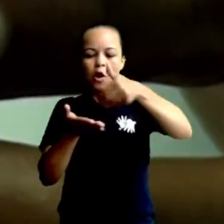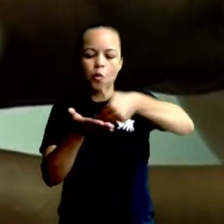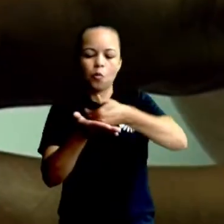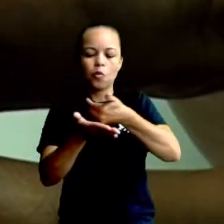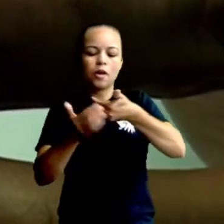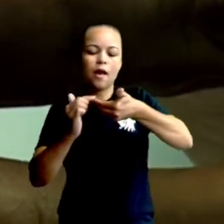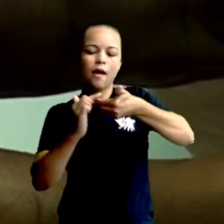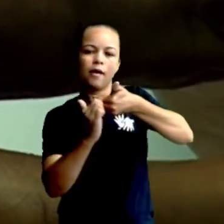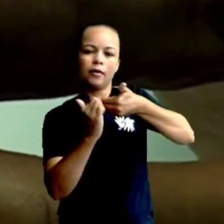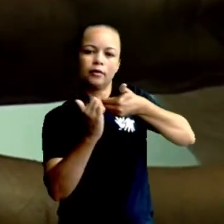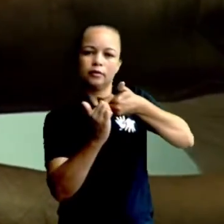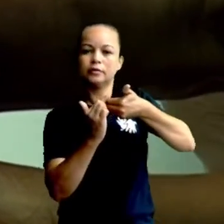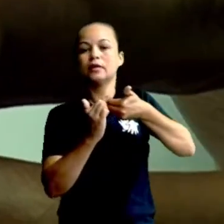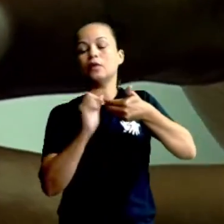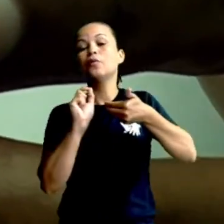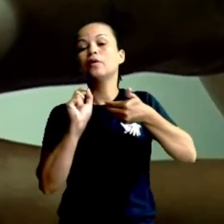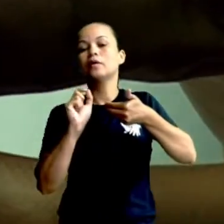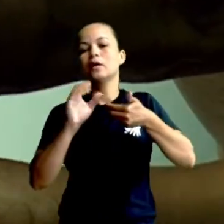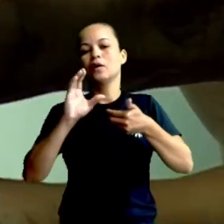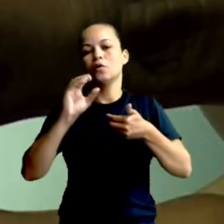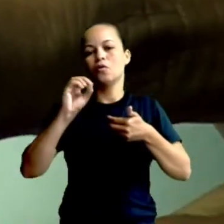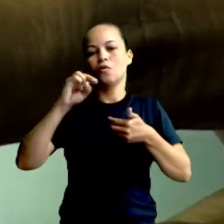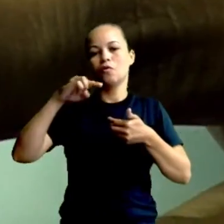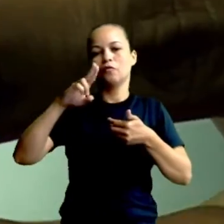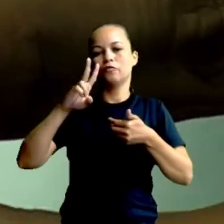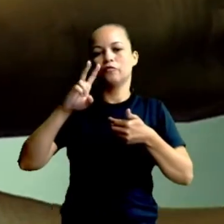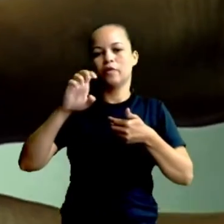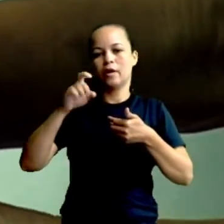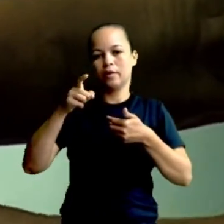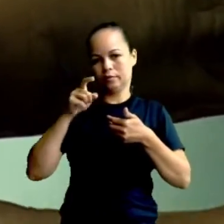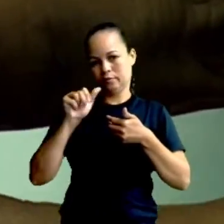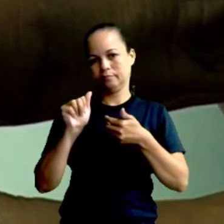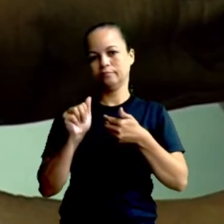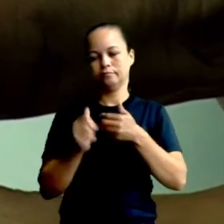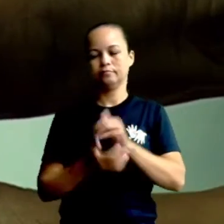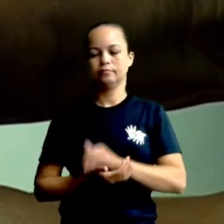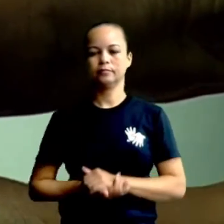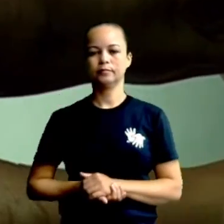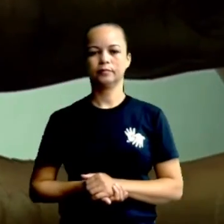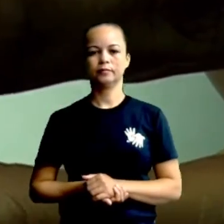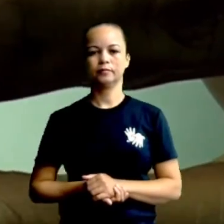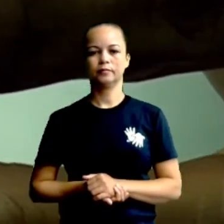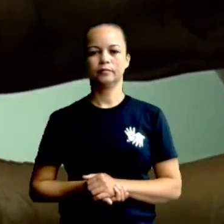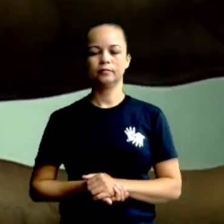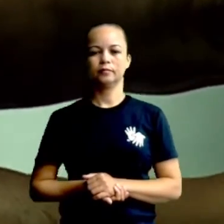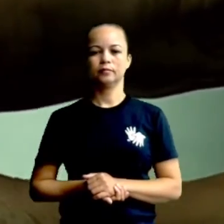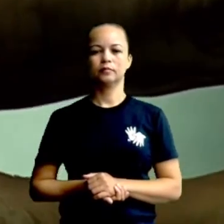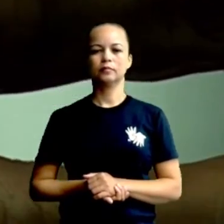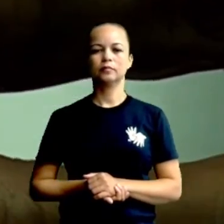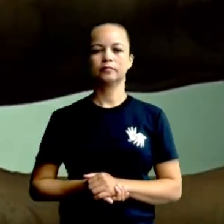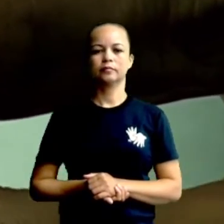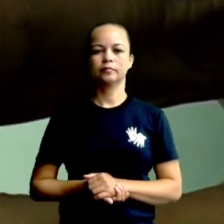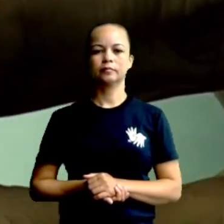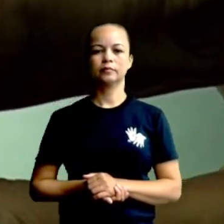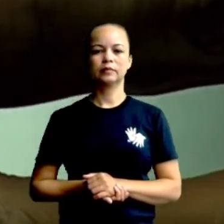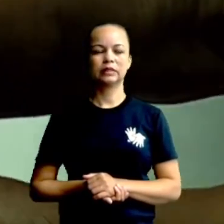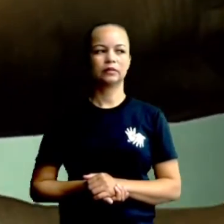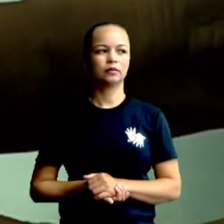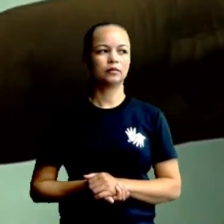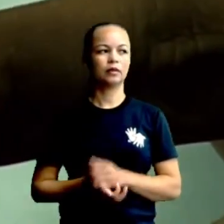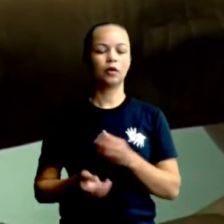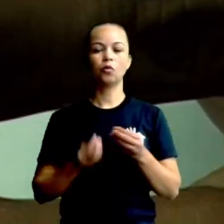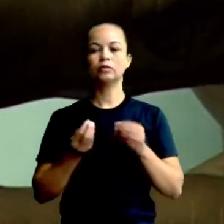seria a parte convexa. Tá vendo? Aqui, ó. Parece um pouco da calota, né? A gente